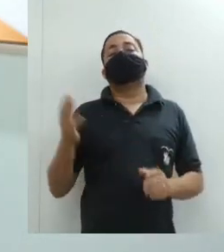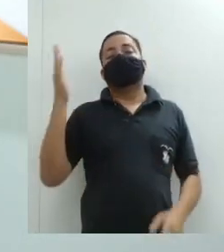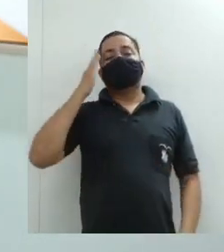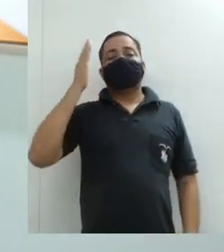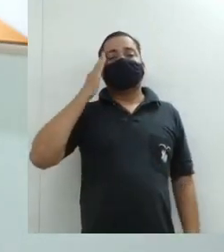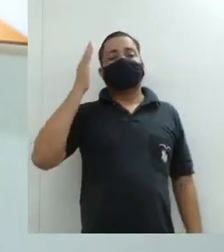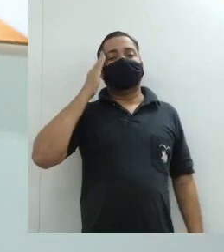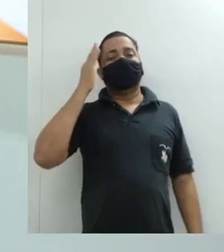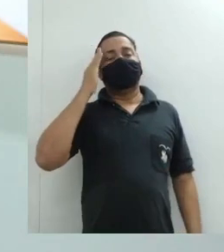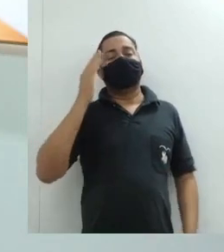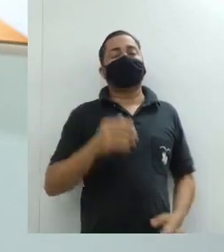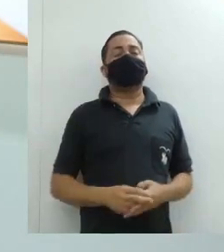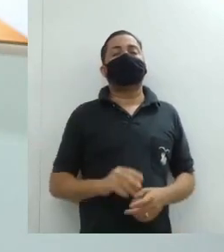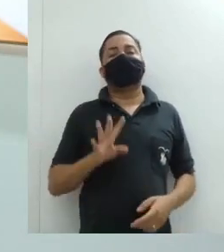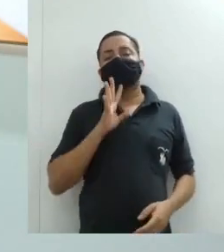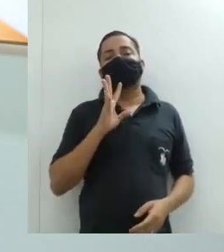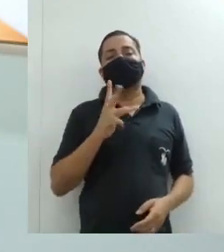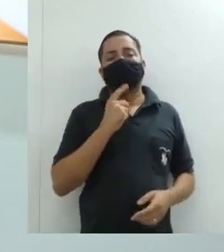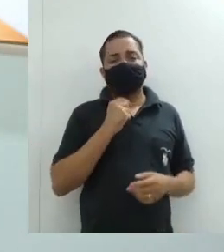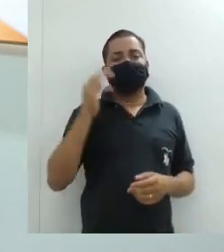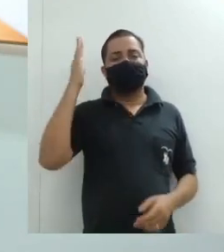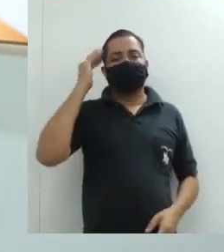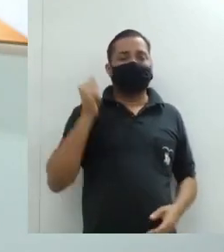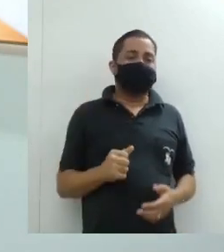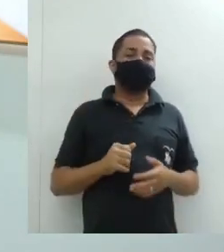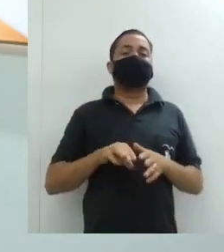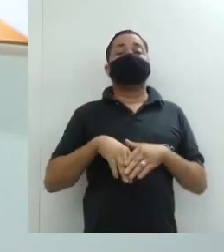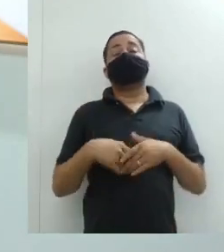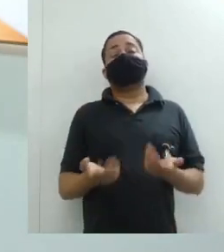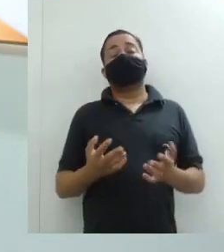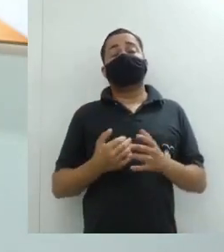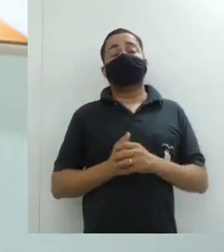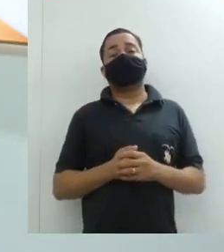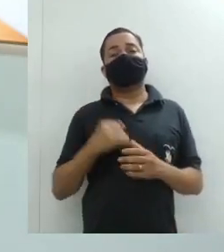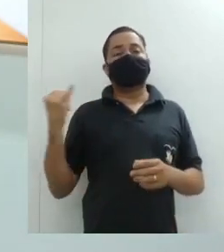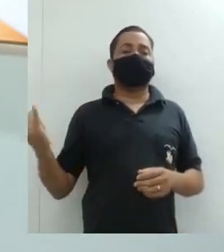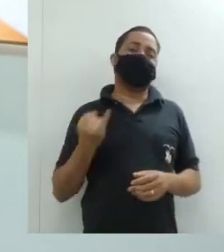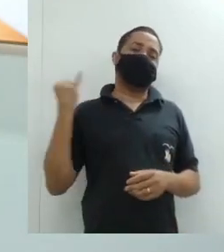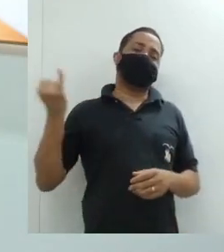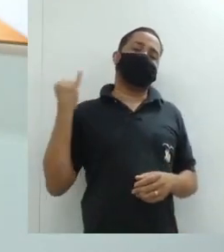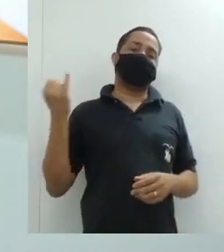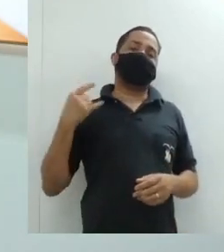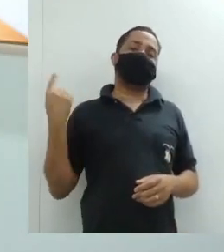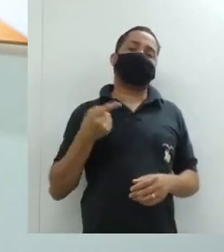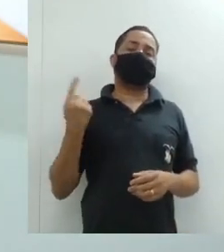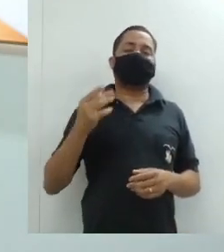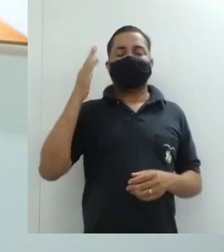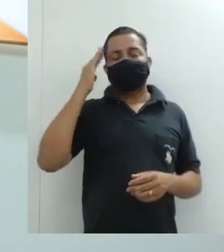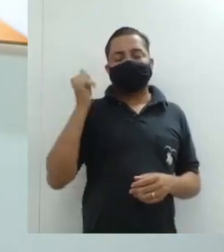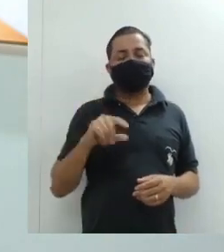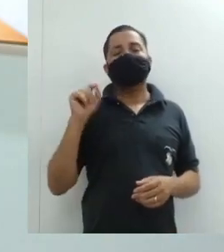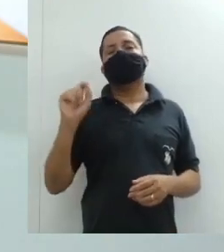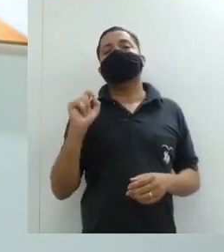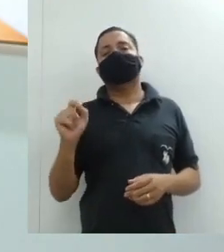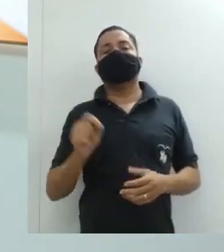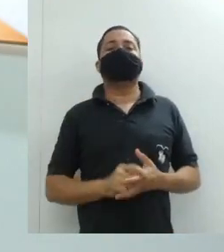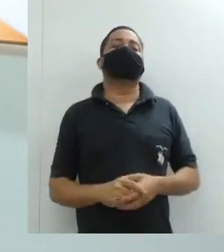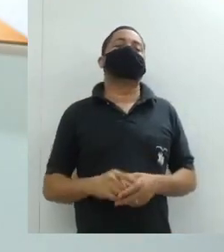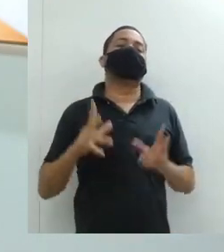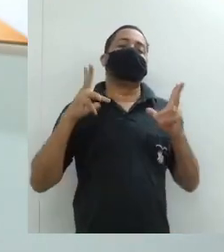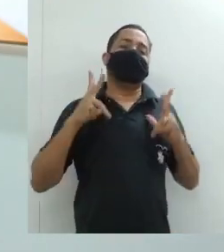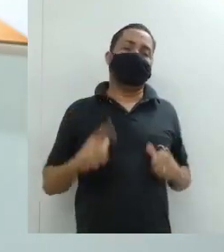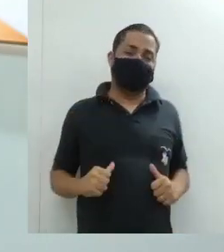entender, certo? O conhecer, o saber. Mas para isso é importante que a gente saiba quem é o ser